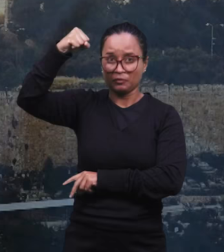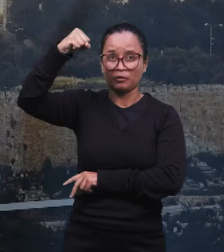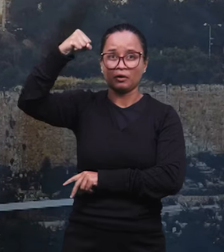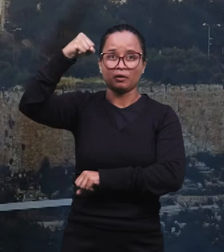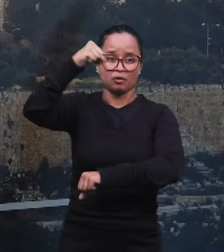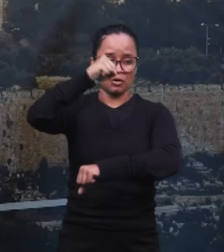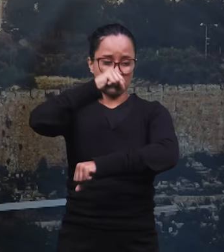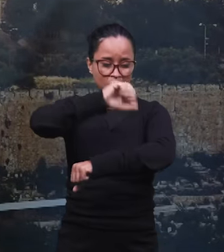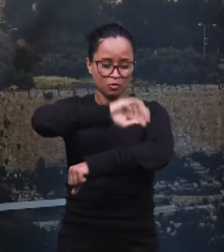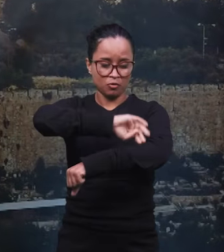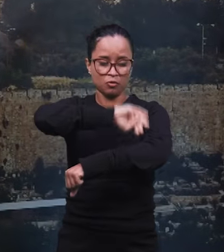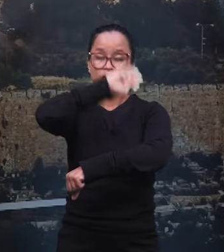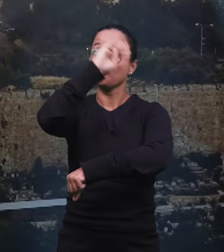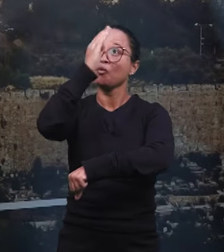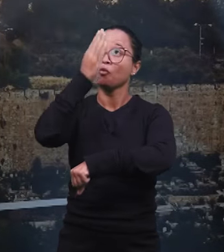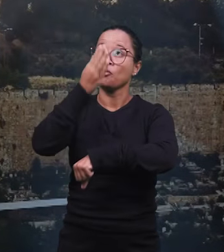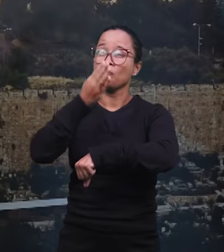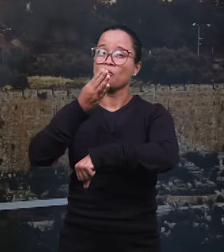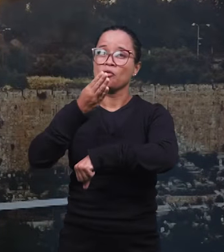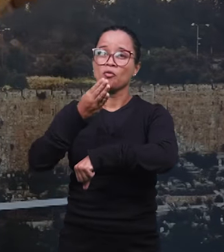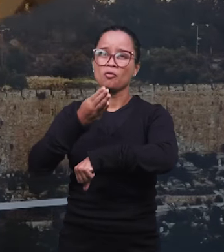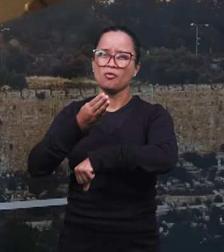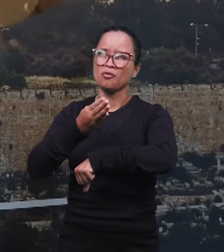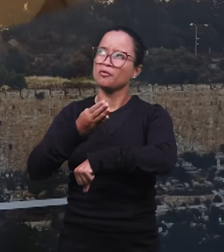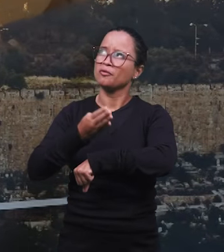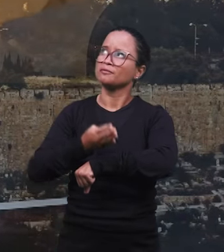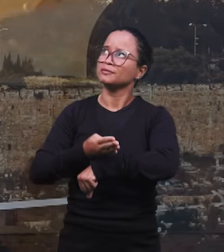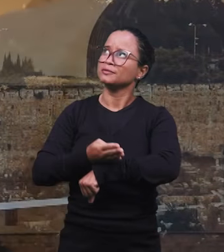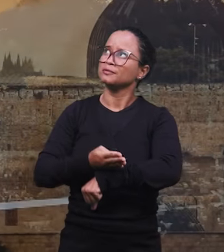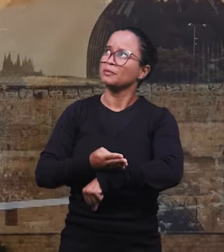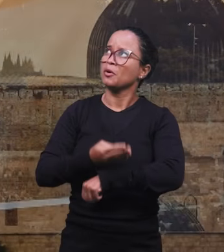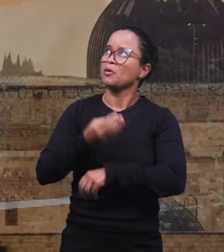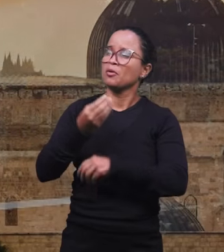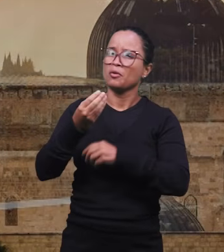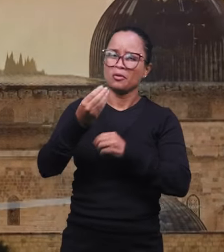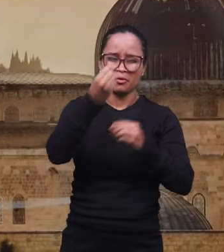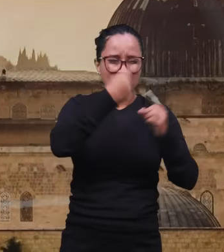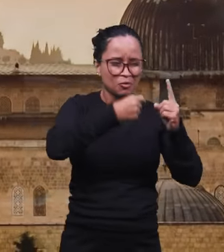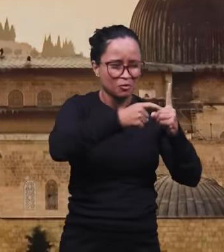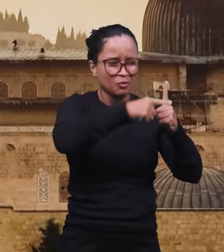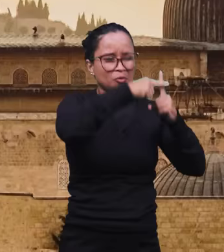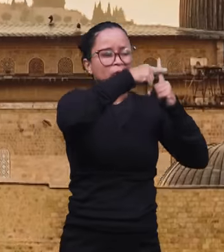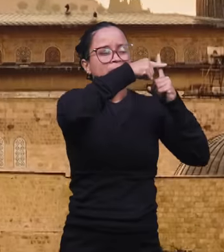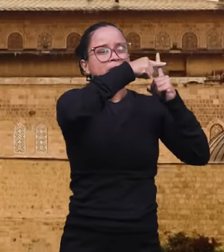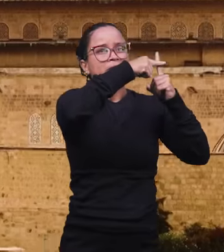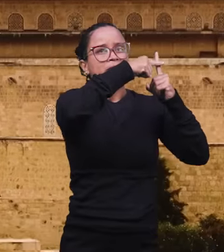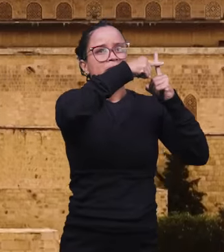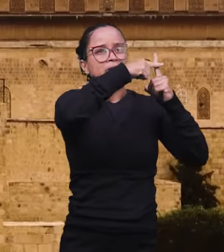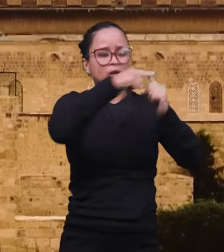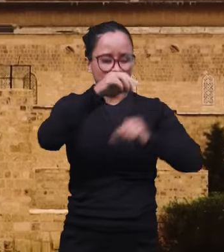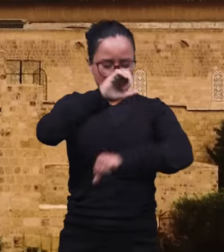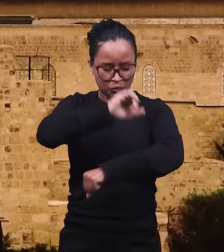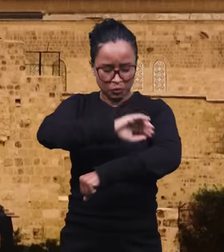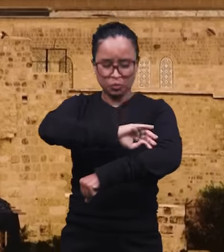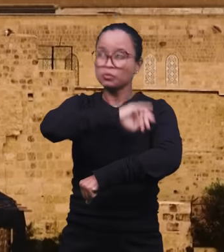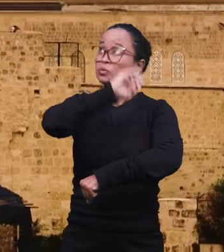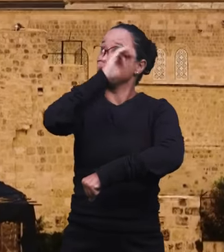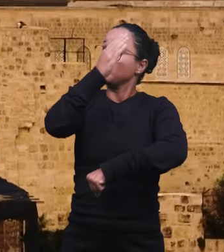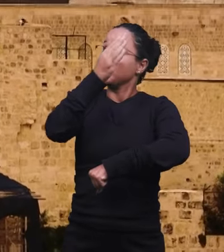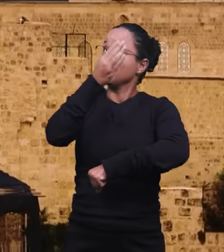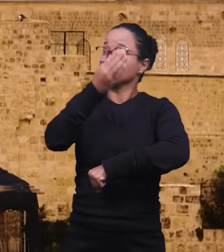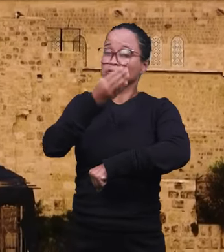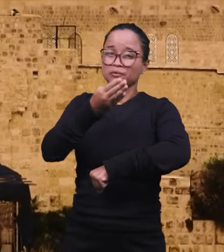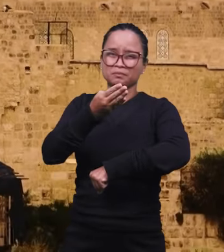alto e tosco monte vi o vulto de uma cruz. E no